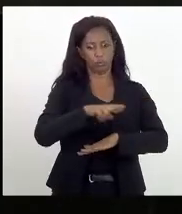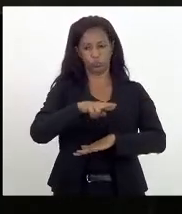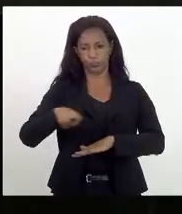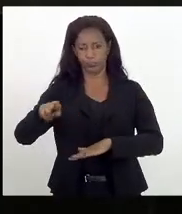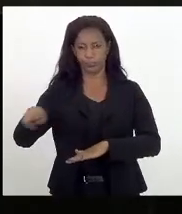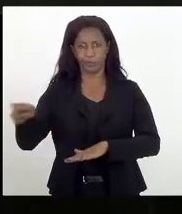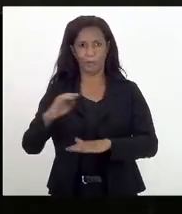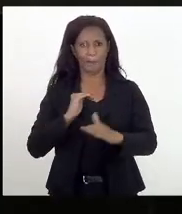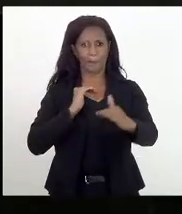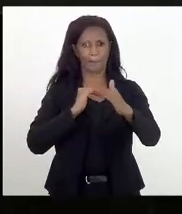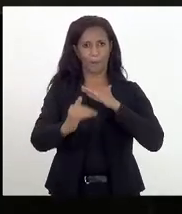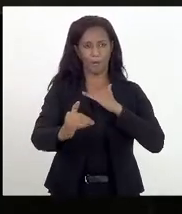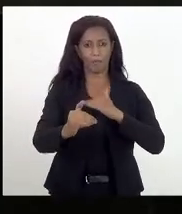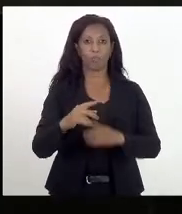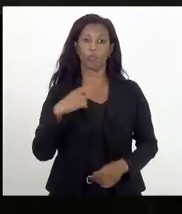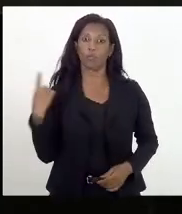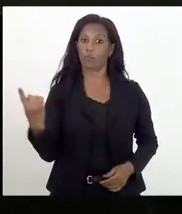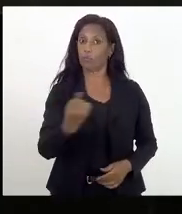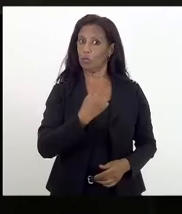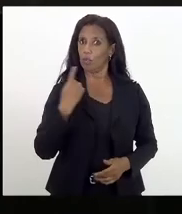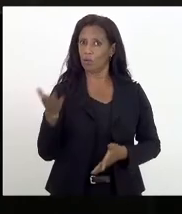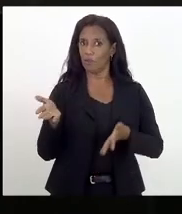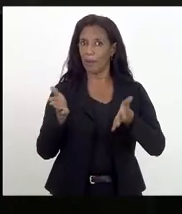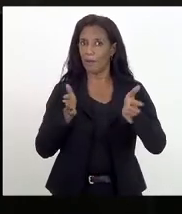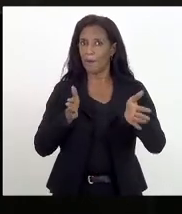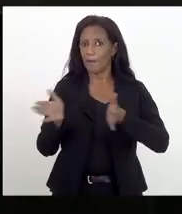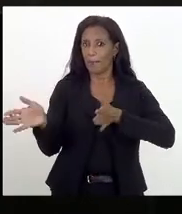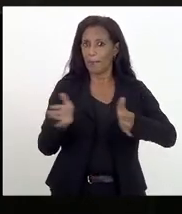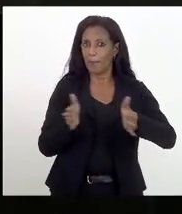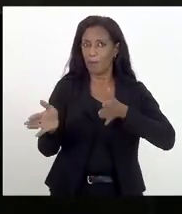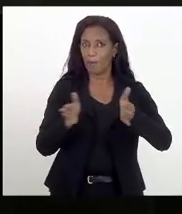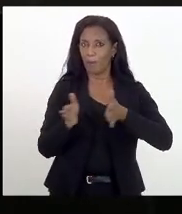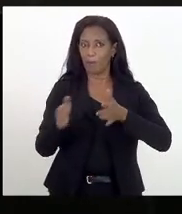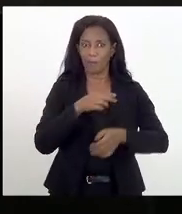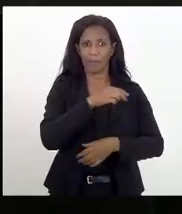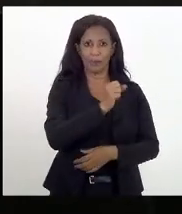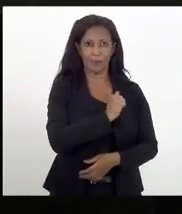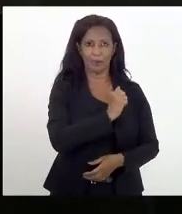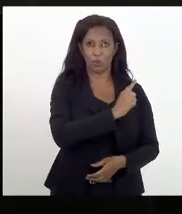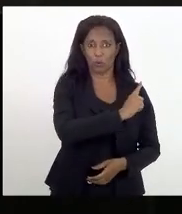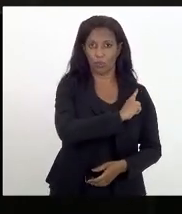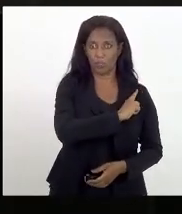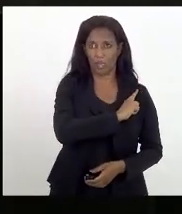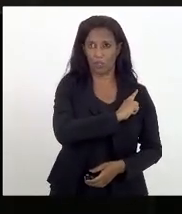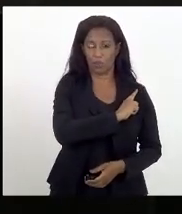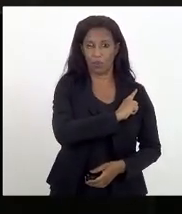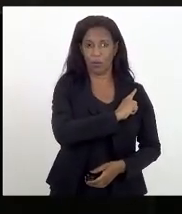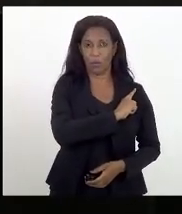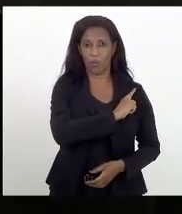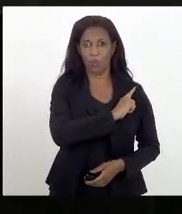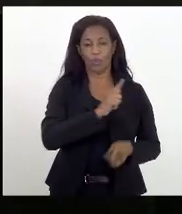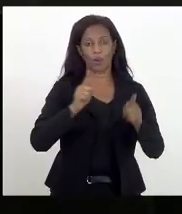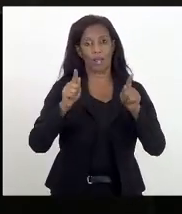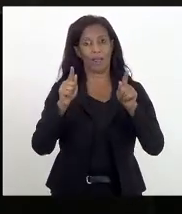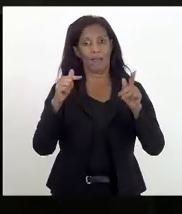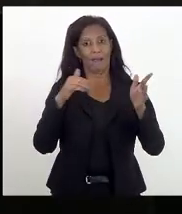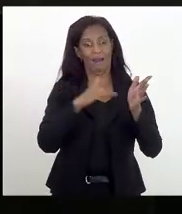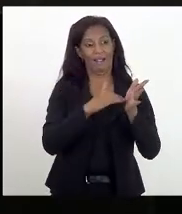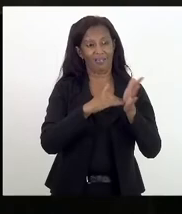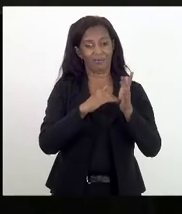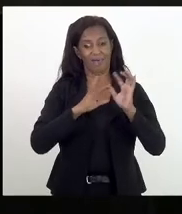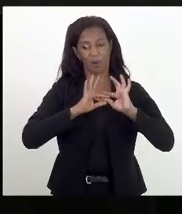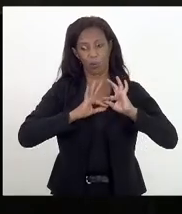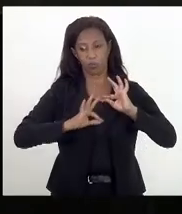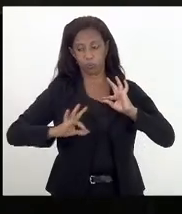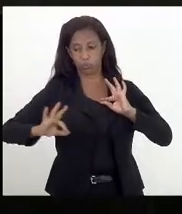Schmitt nós estamos tratando de mobilidade para São Gonçalo e Baixada Fluminense com metrô leve retomando uma promessa